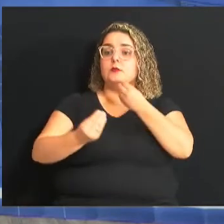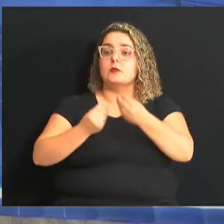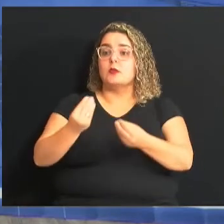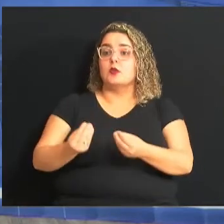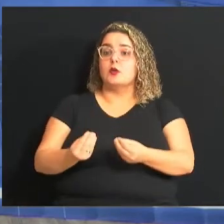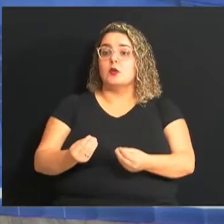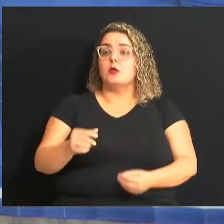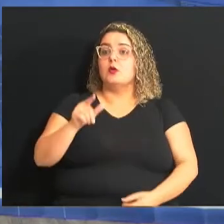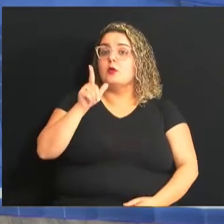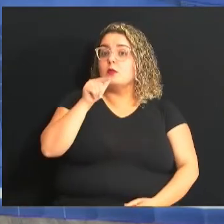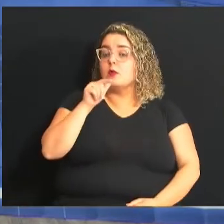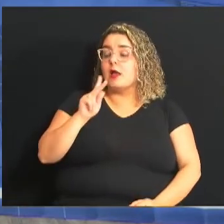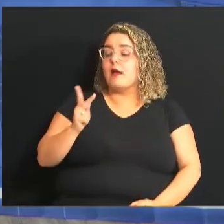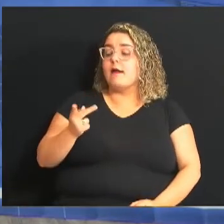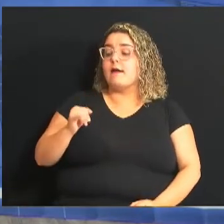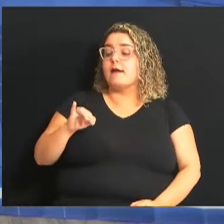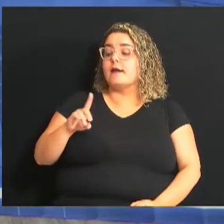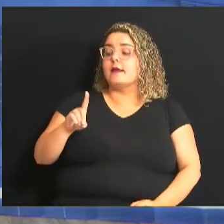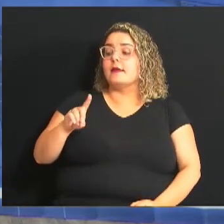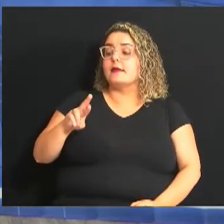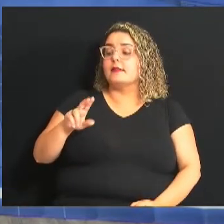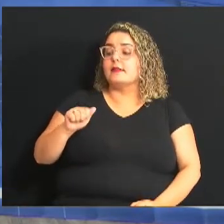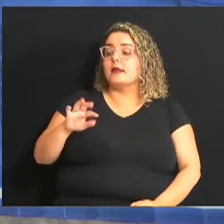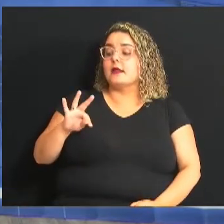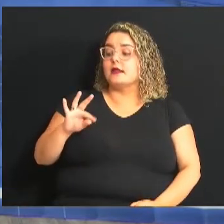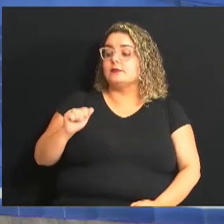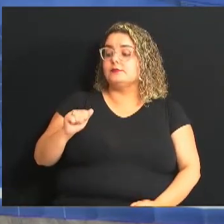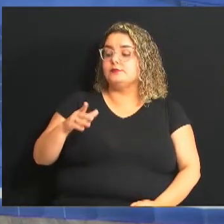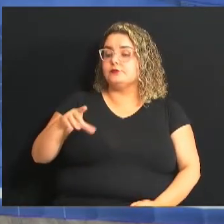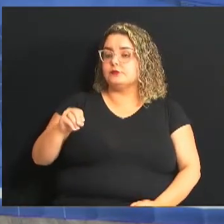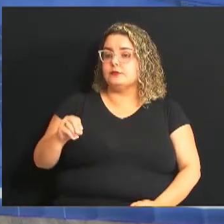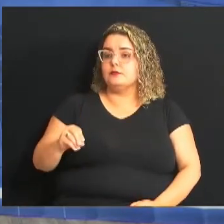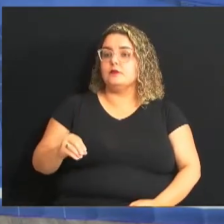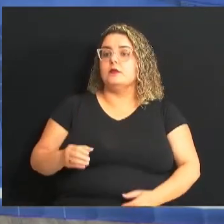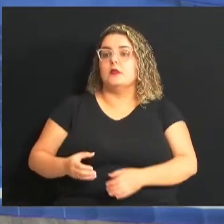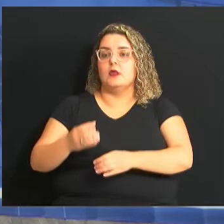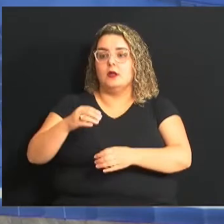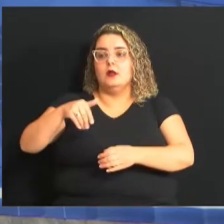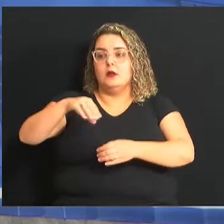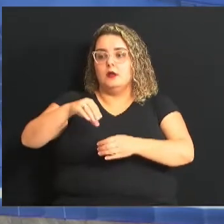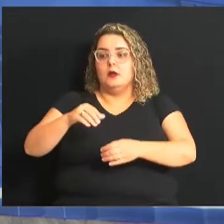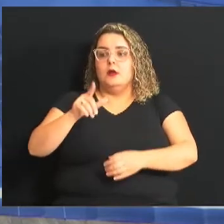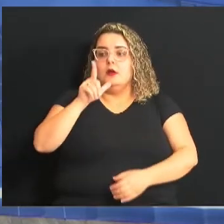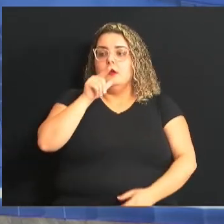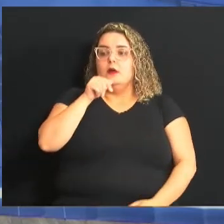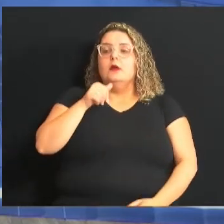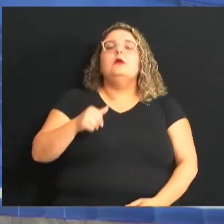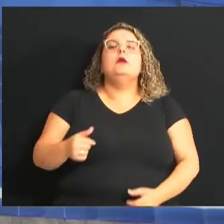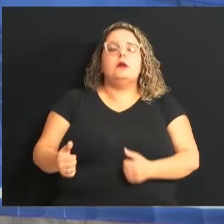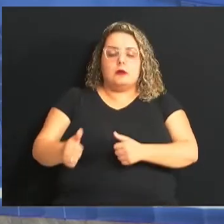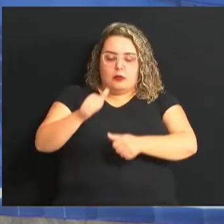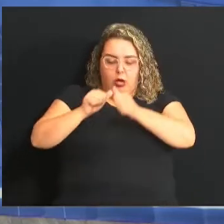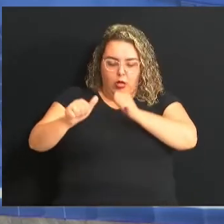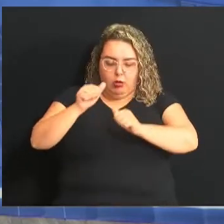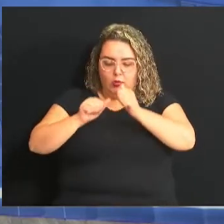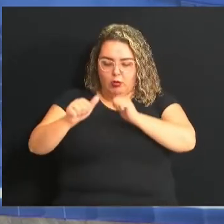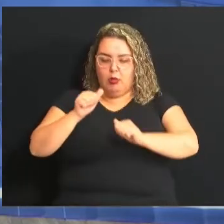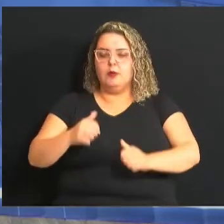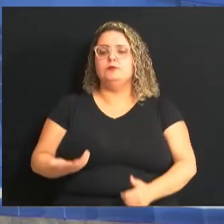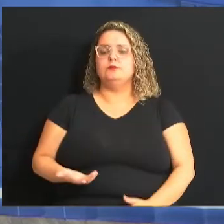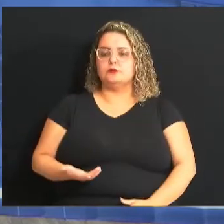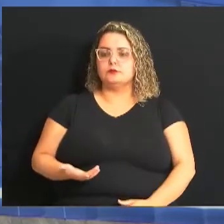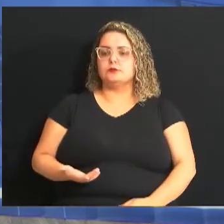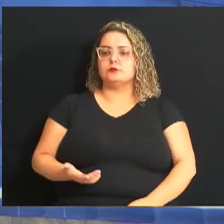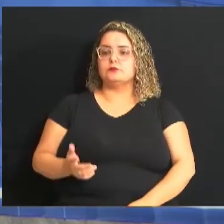hidratação durante a atividade física? É ideal ter aquela garrafinha de água ali do lado e ir tomando essa água